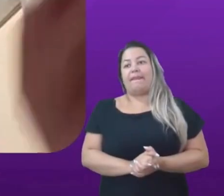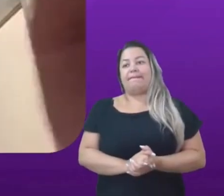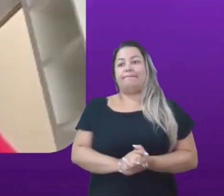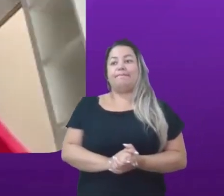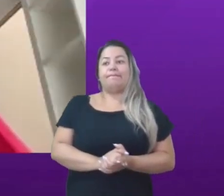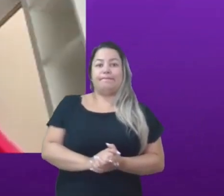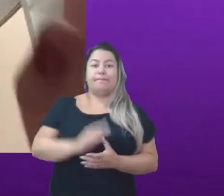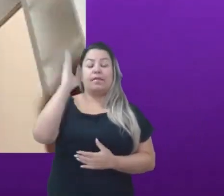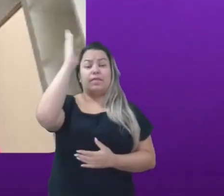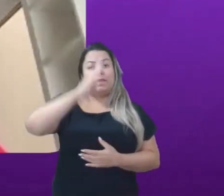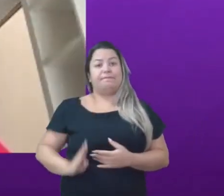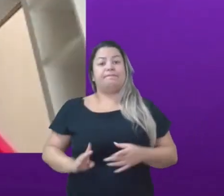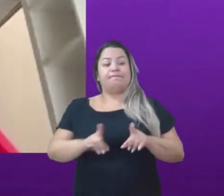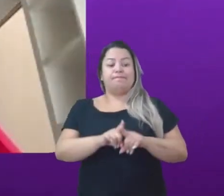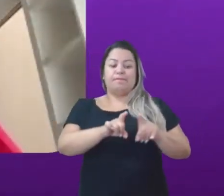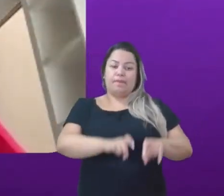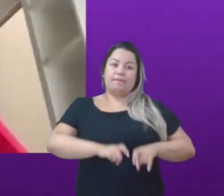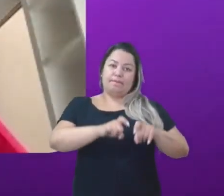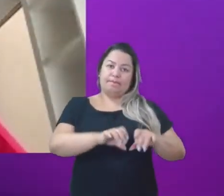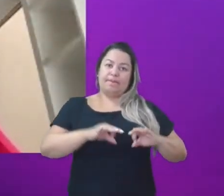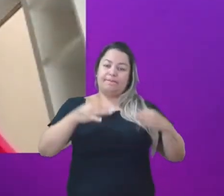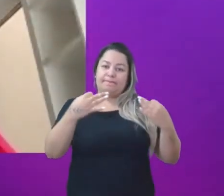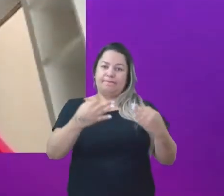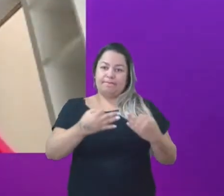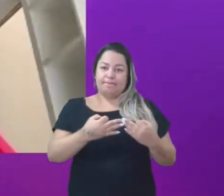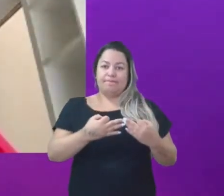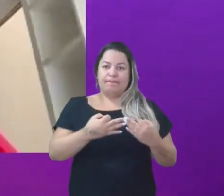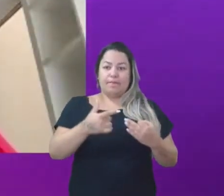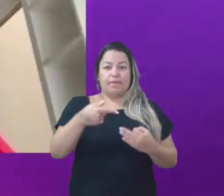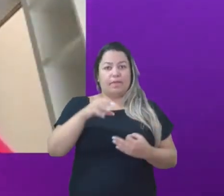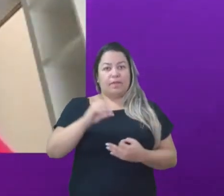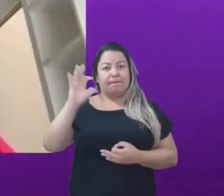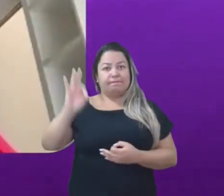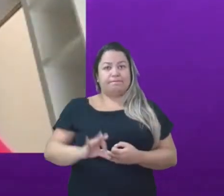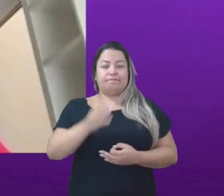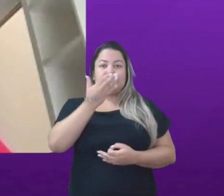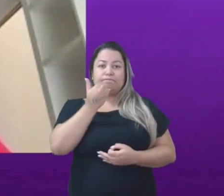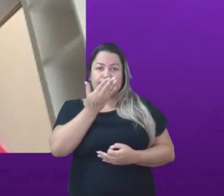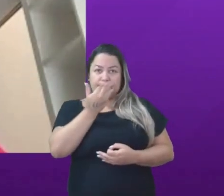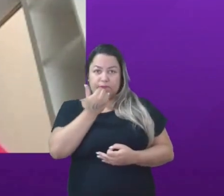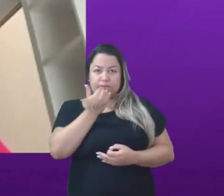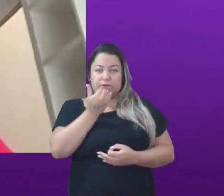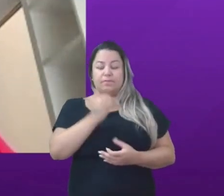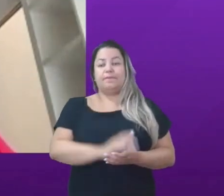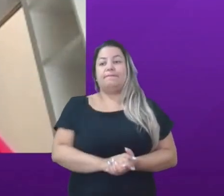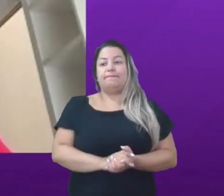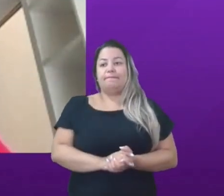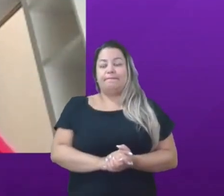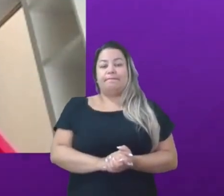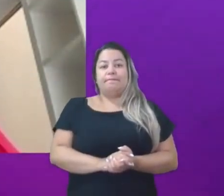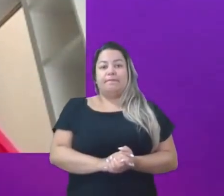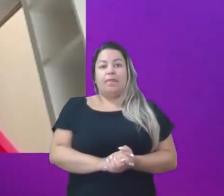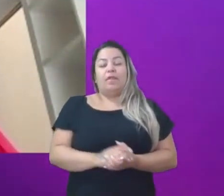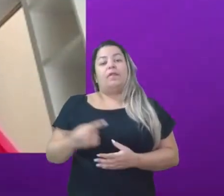No Brasil, a agricultura familiar, ela gera cerca de 70% dos alimentos, né? E